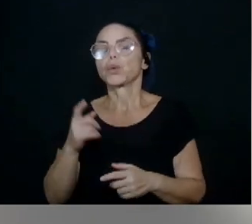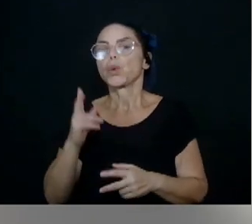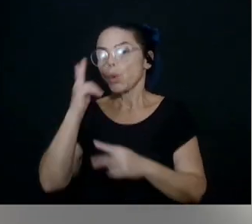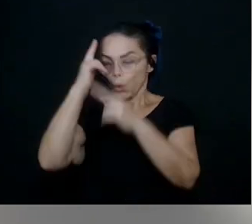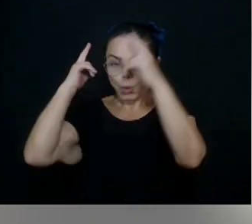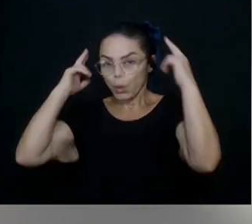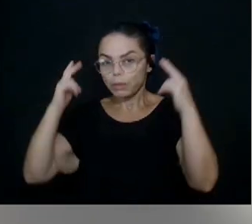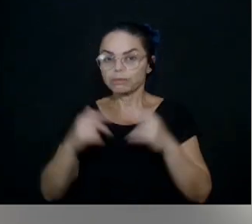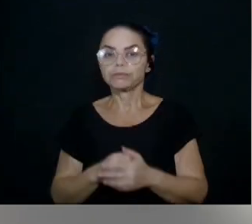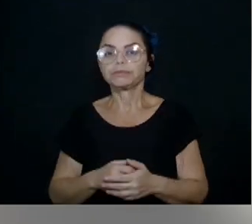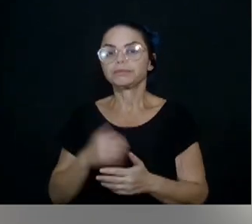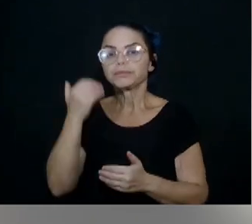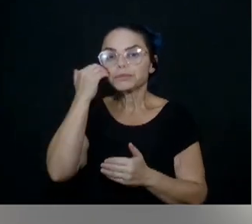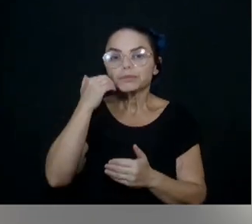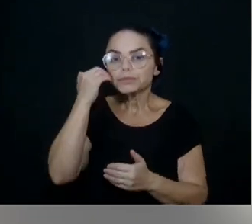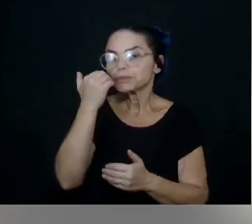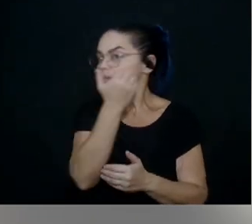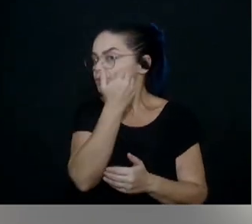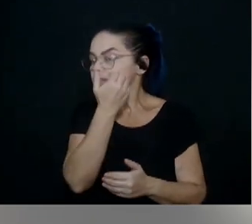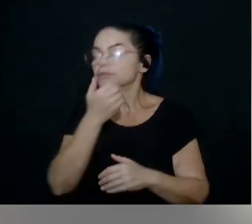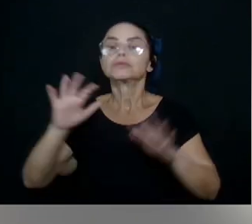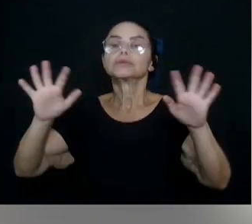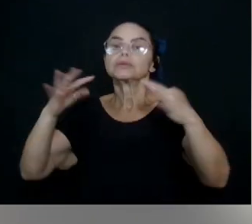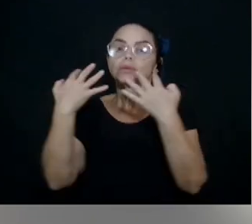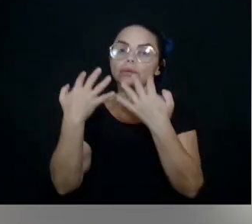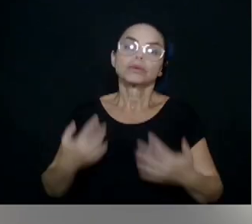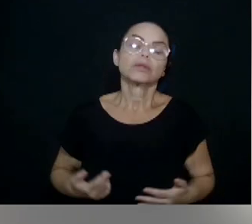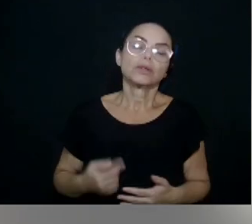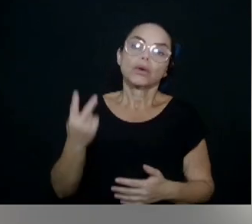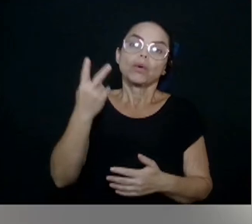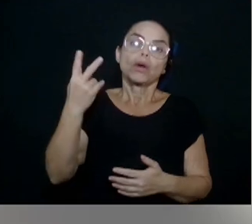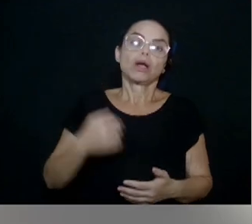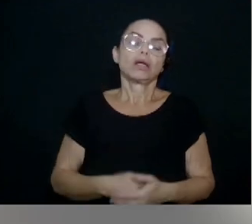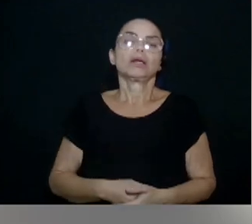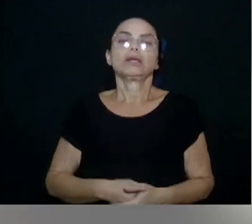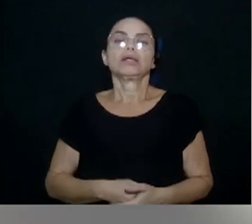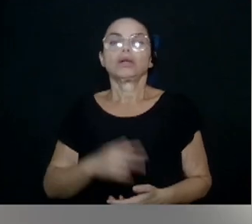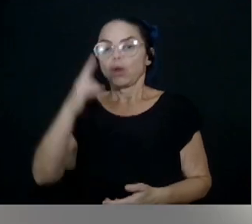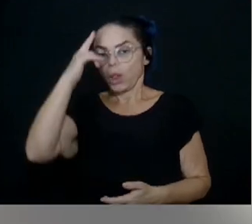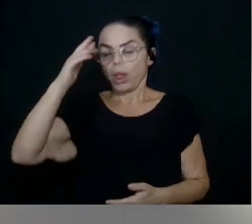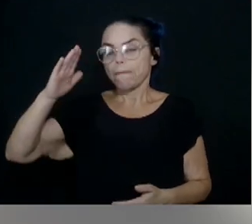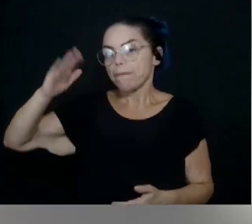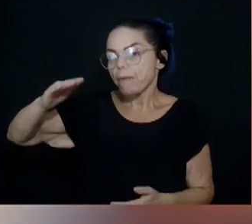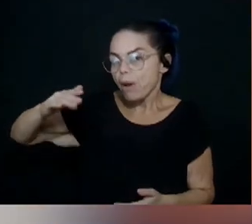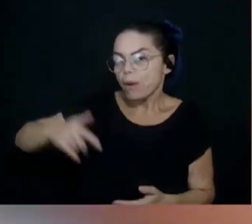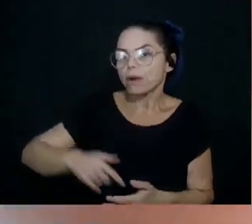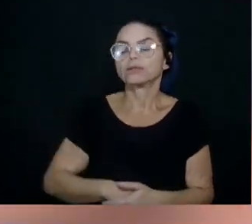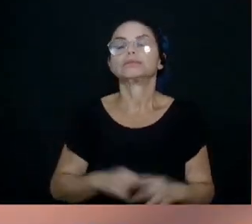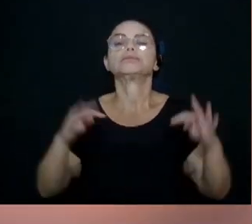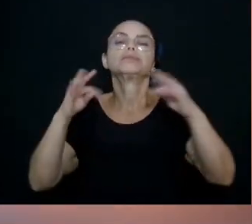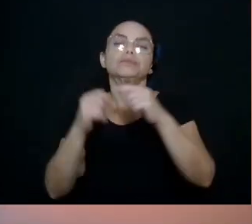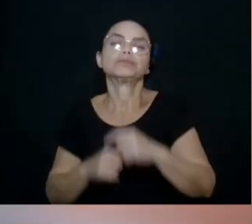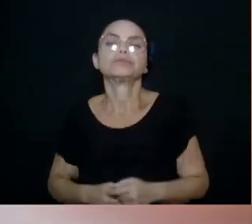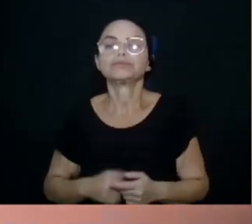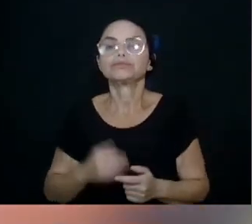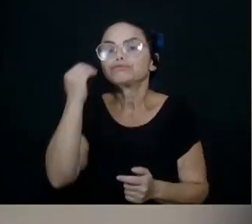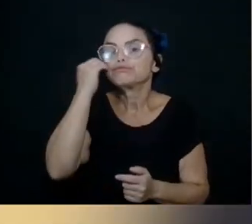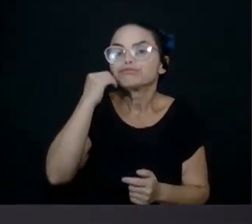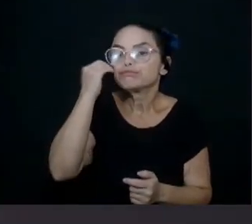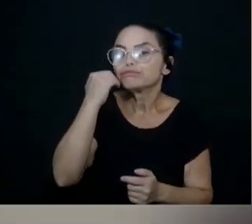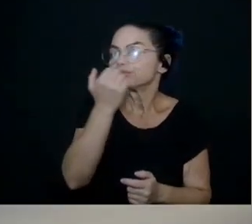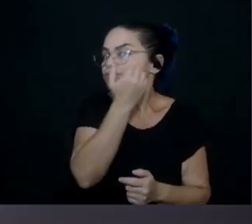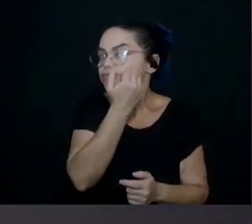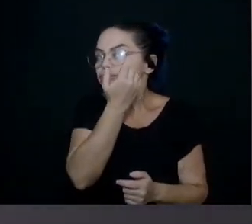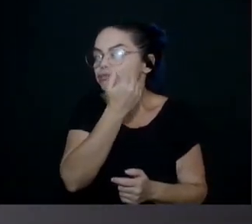usar a estratégia de chamar a atenção pelo preço. Então, meu corte era muito mais barato do que os outros barbeiros da região. Então, você é aqui do